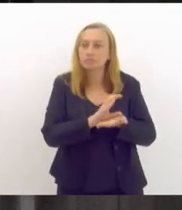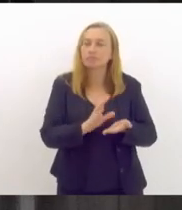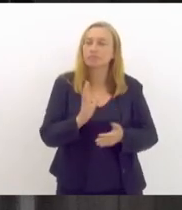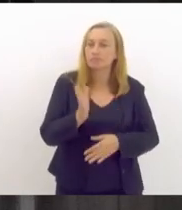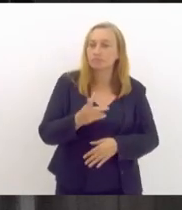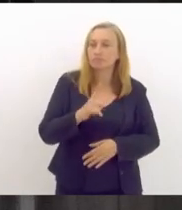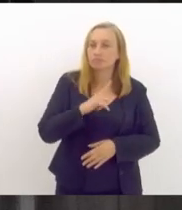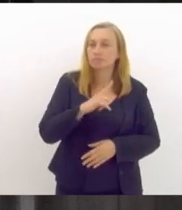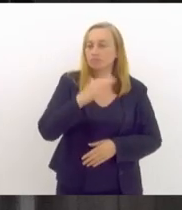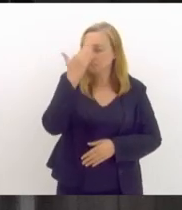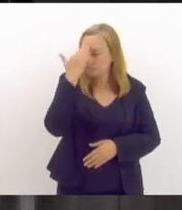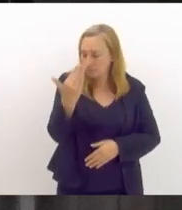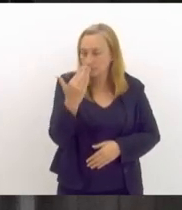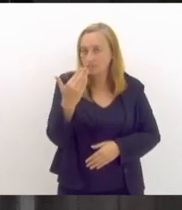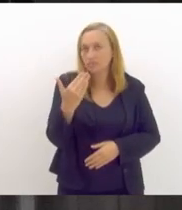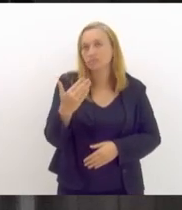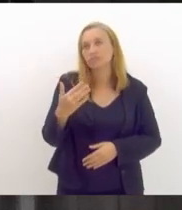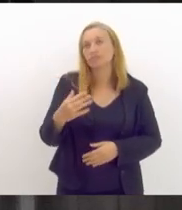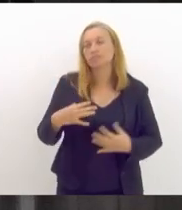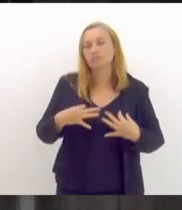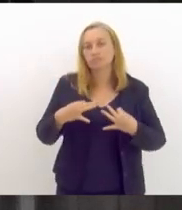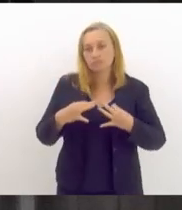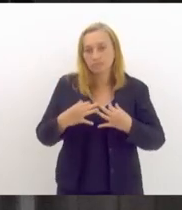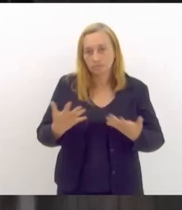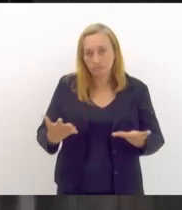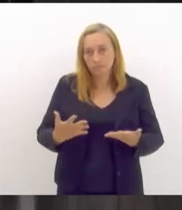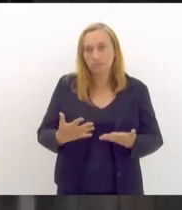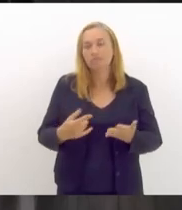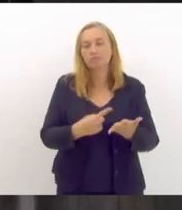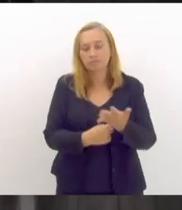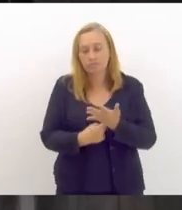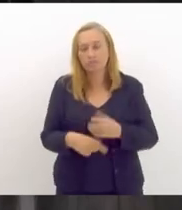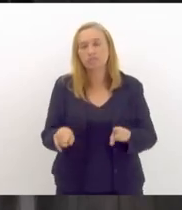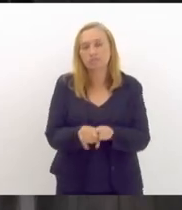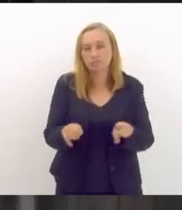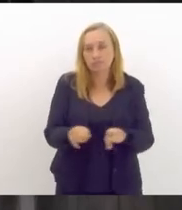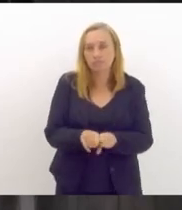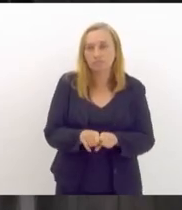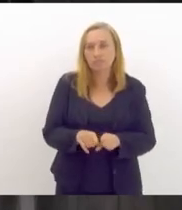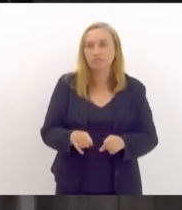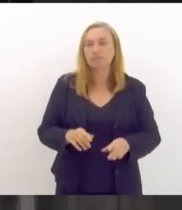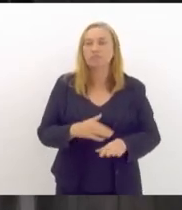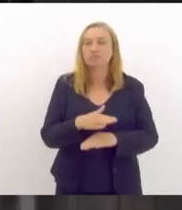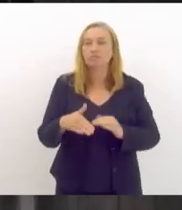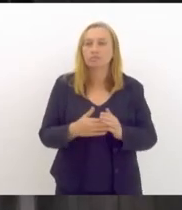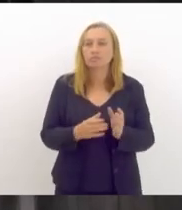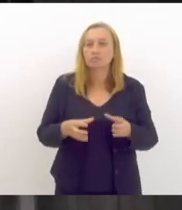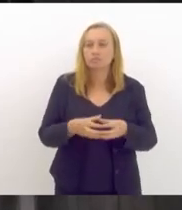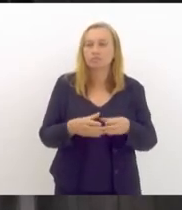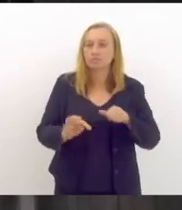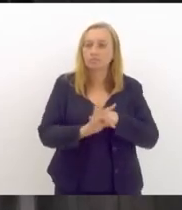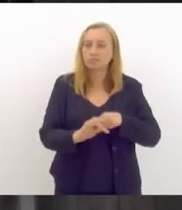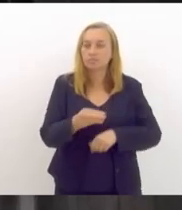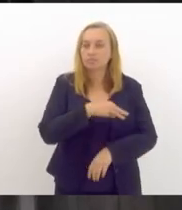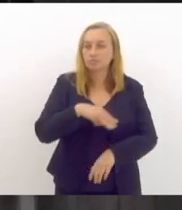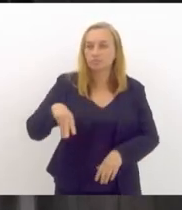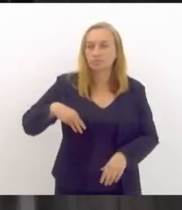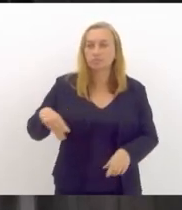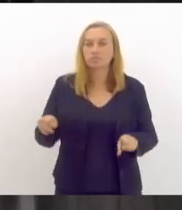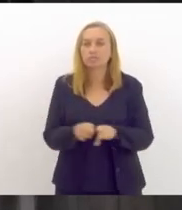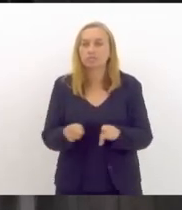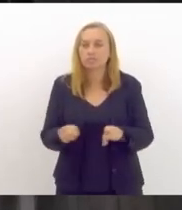já tivemos a nossa gratidão de se colocar à disposição e nos ajudar também com todo seu corpo técnico o Ministério Público também